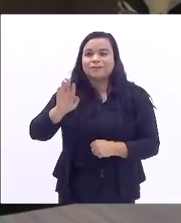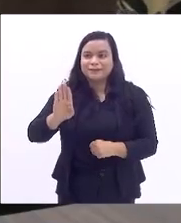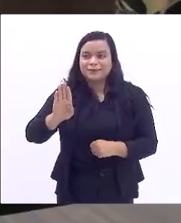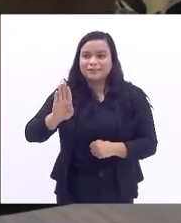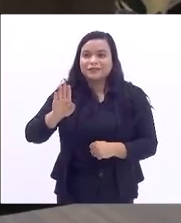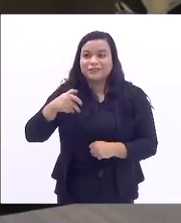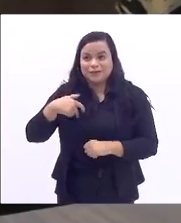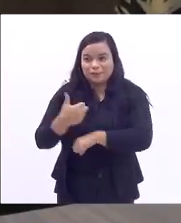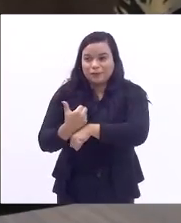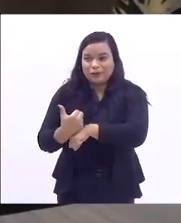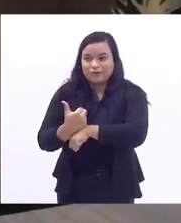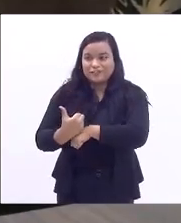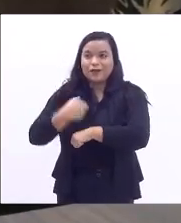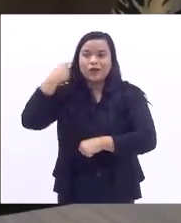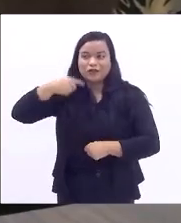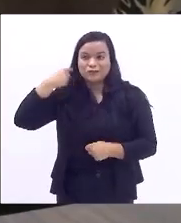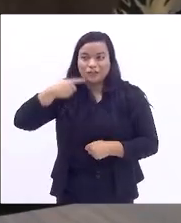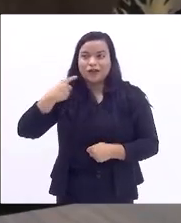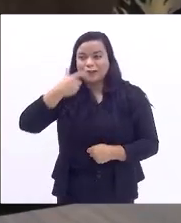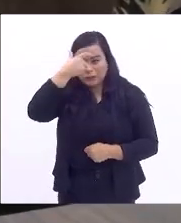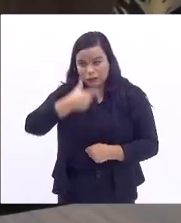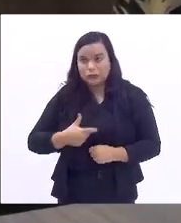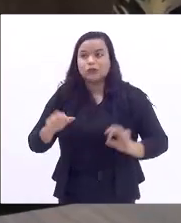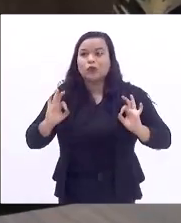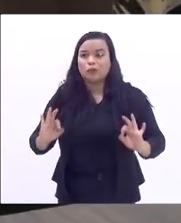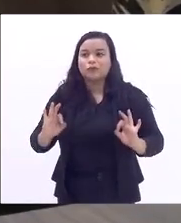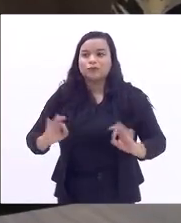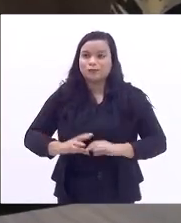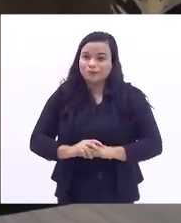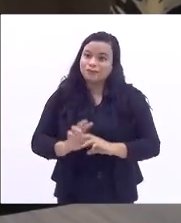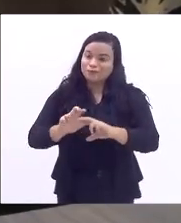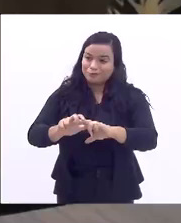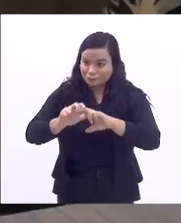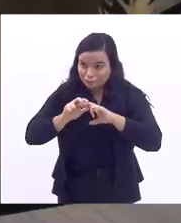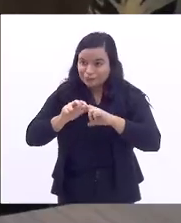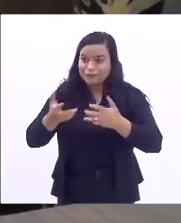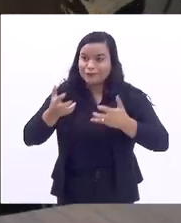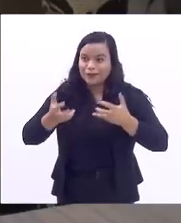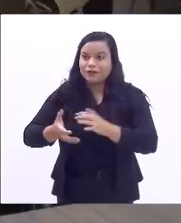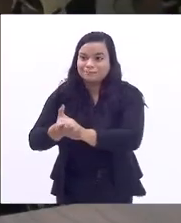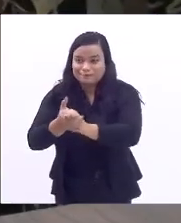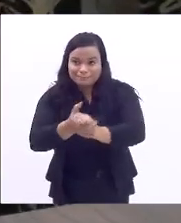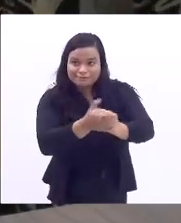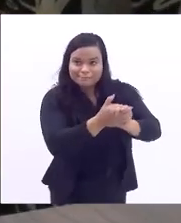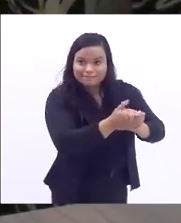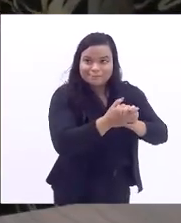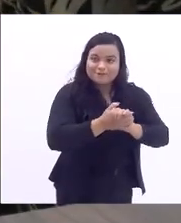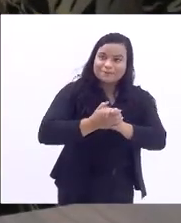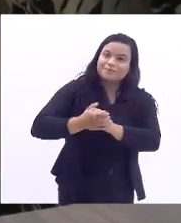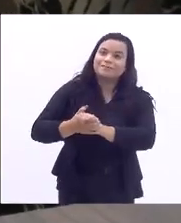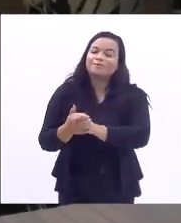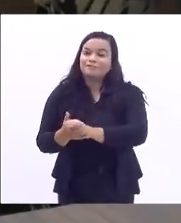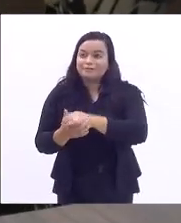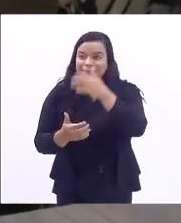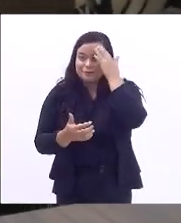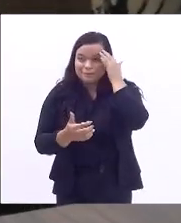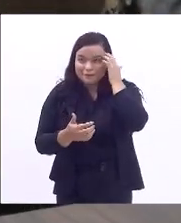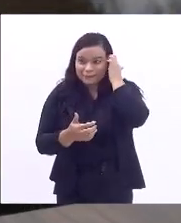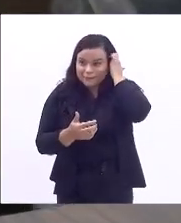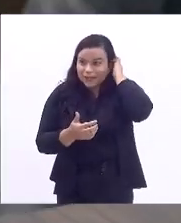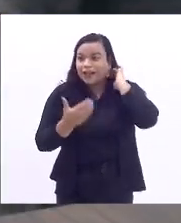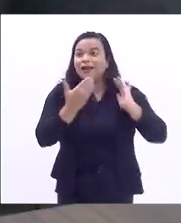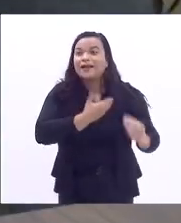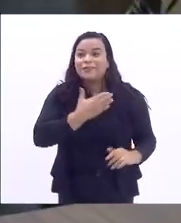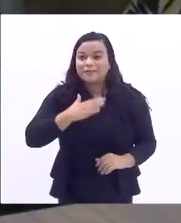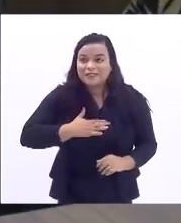minha profissão é a produção de advogado por essa razão quero saudar aqui meu